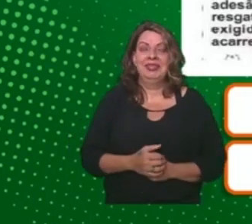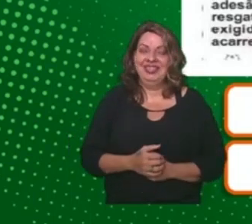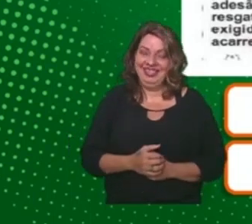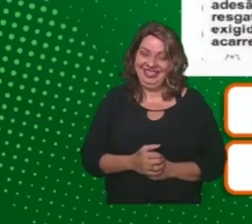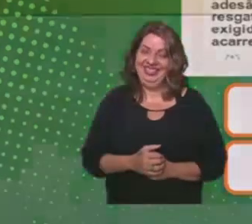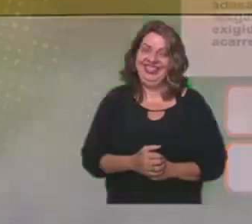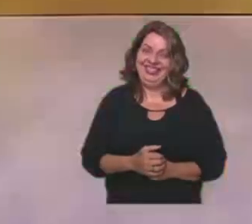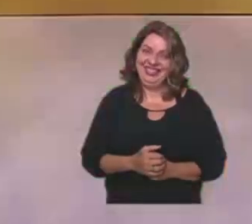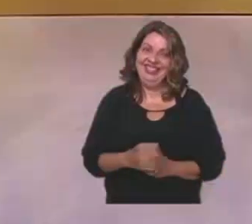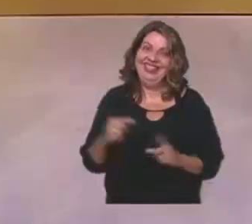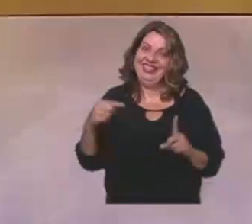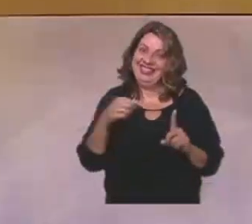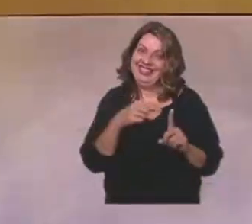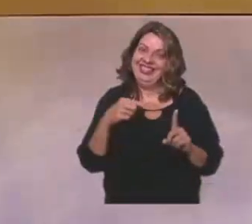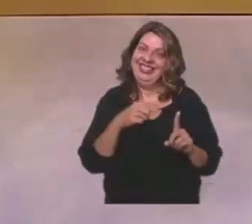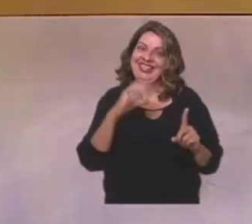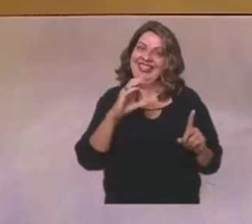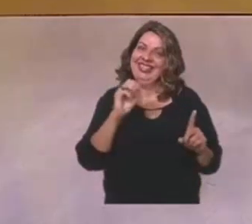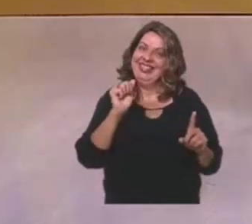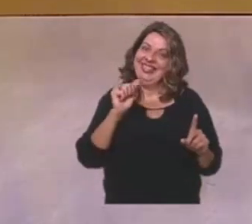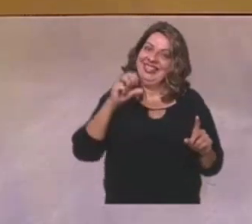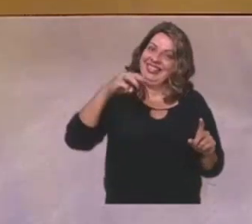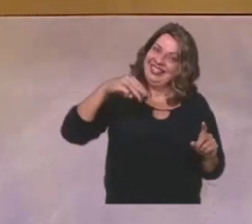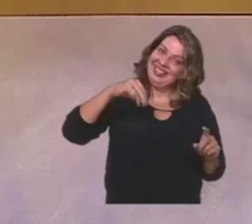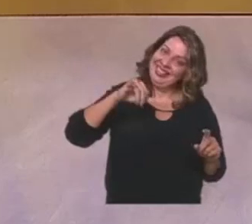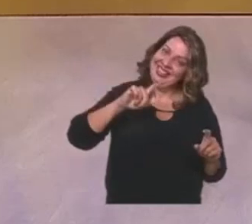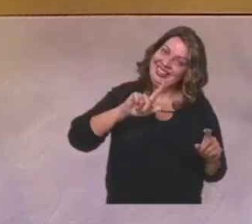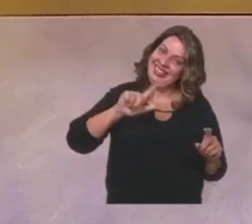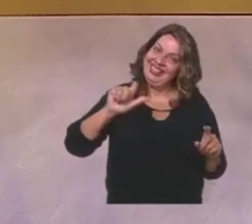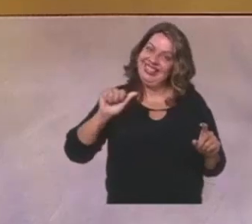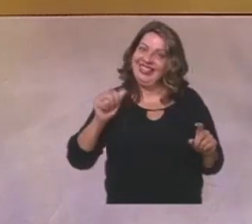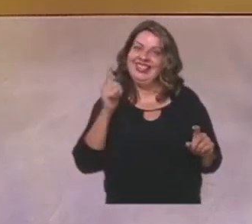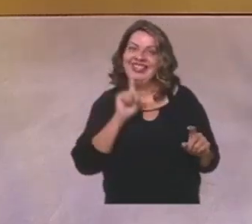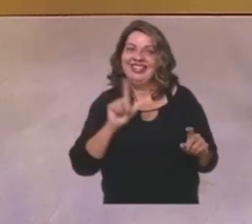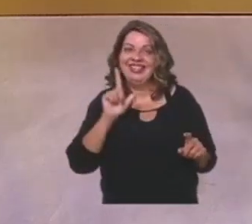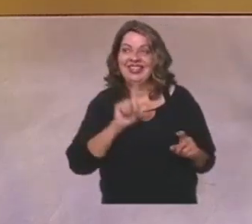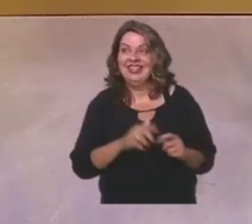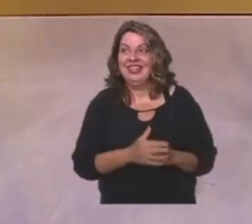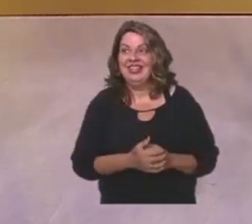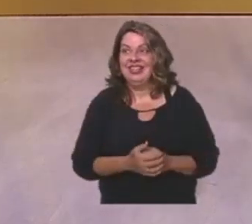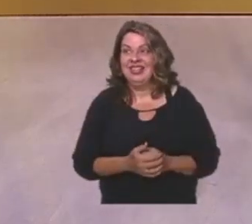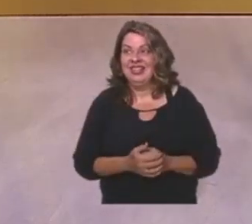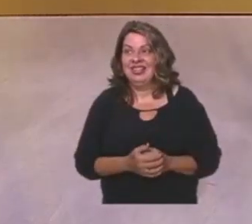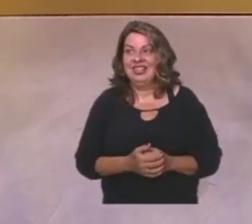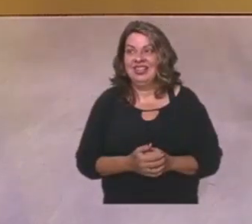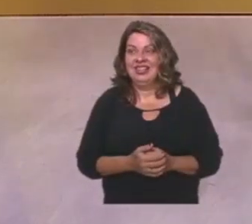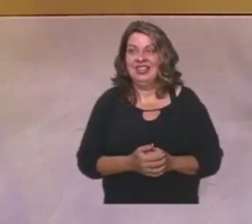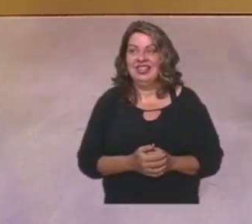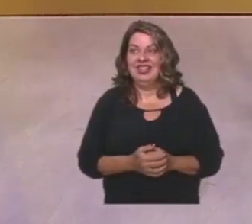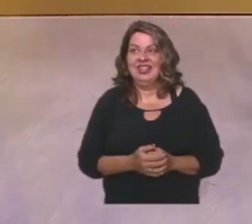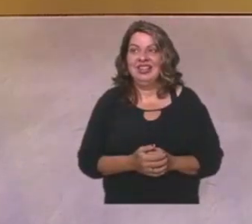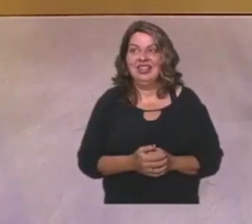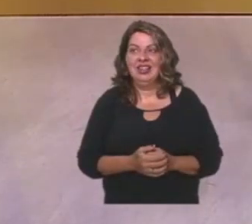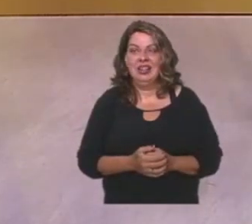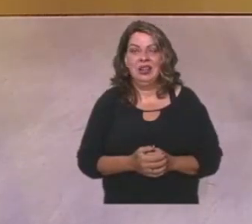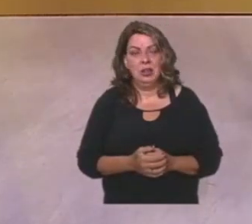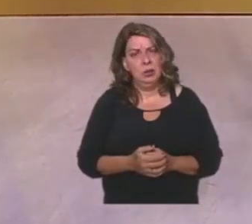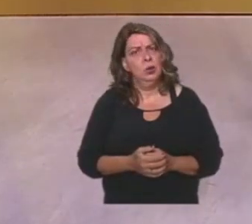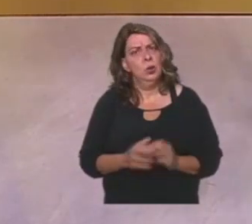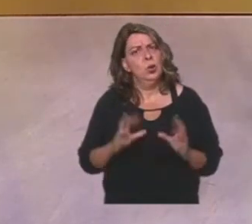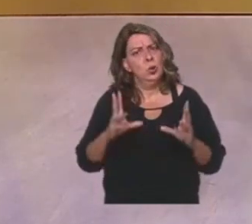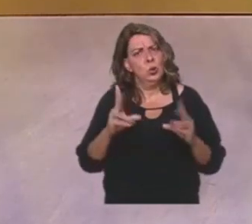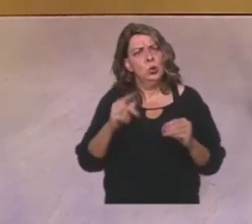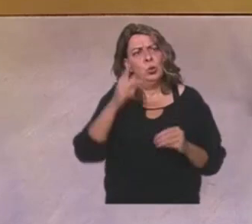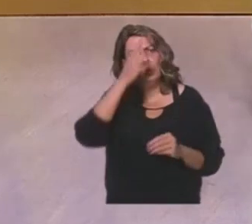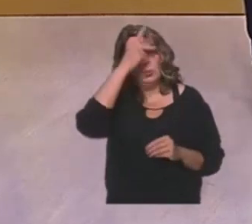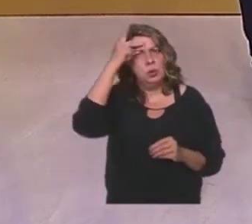Camila levando, que isso? Vou te falar um negócio, hein? A turma levou a sério o negócio de especial da independência. Pô, e todo mundo